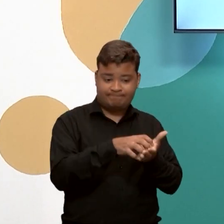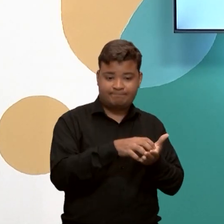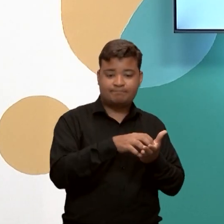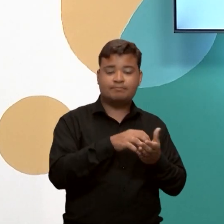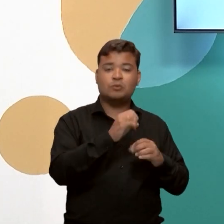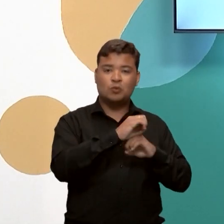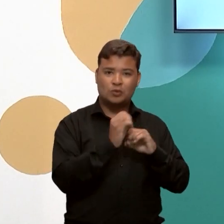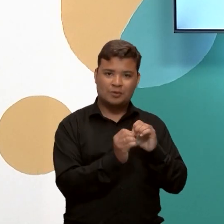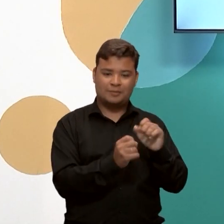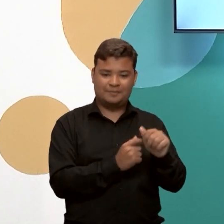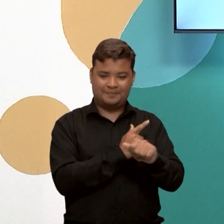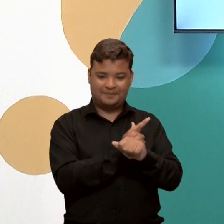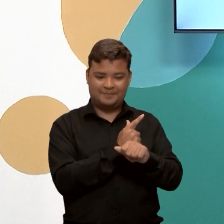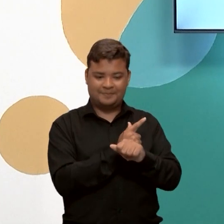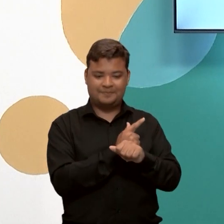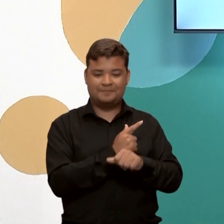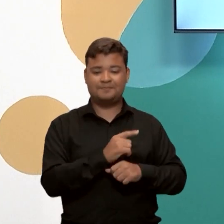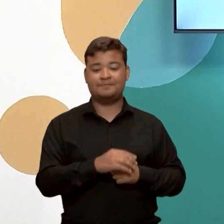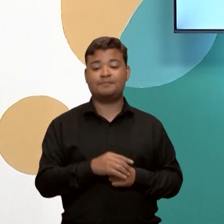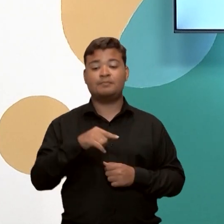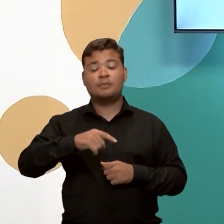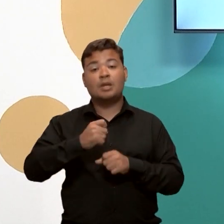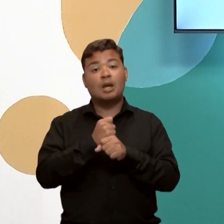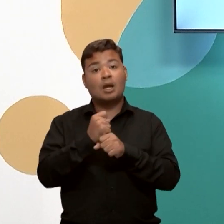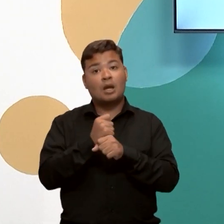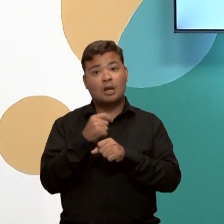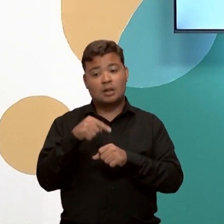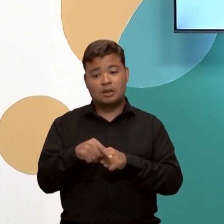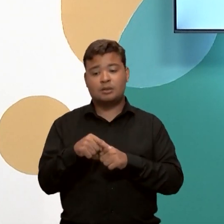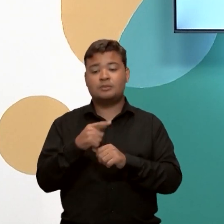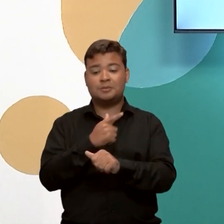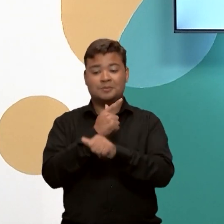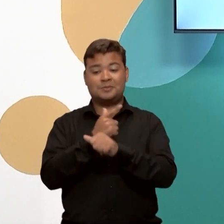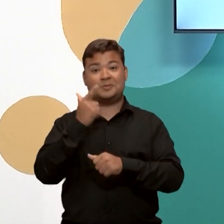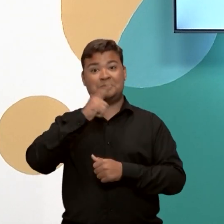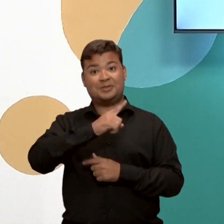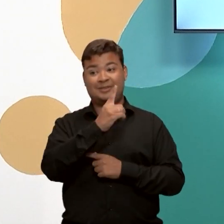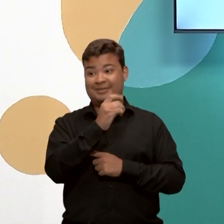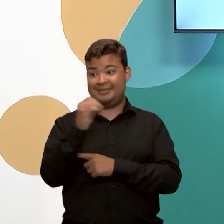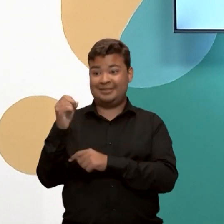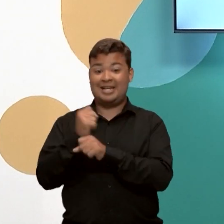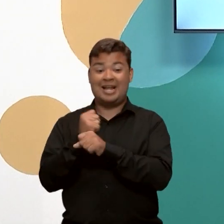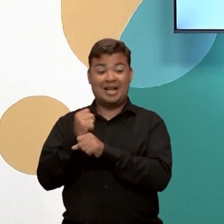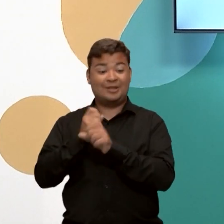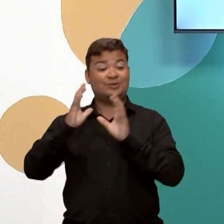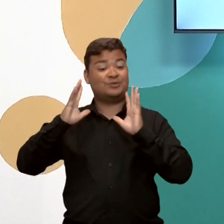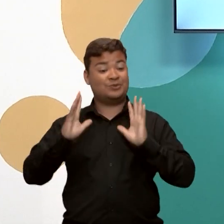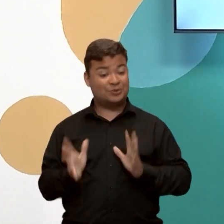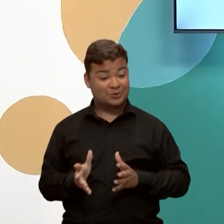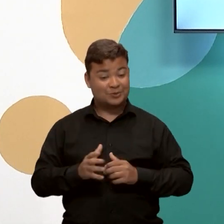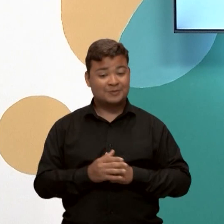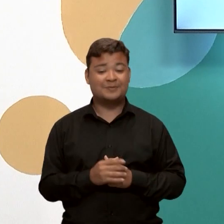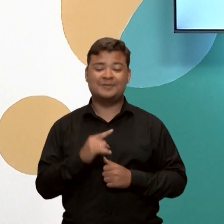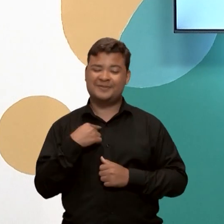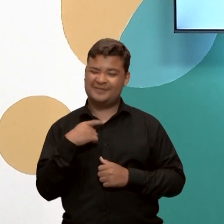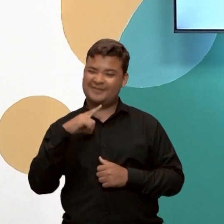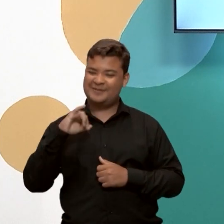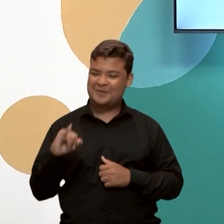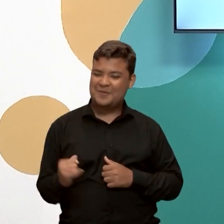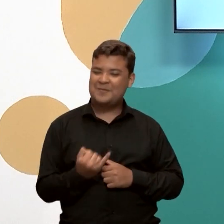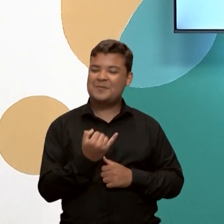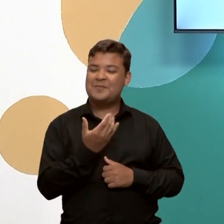se você sabe, esse ano Aparecida completou 100 anos, então a gente até deu uma puxadinha